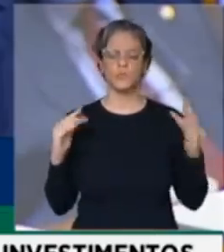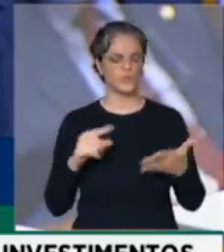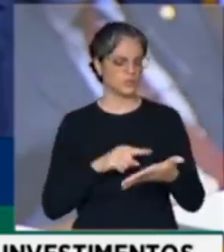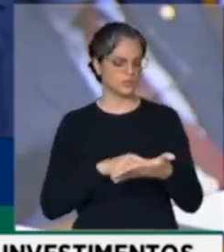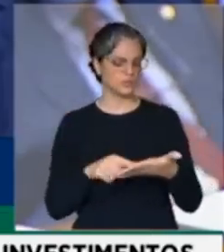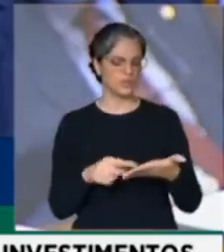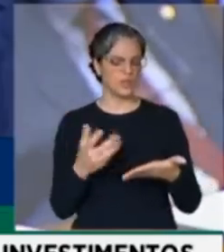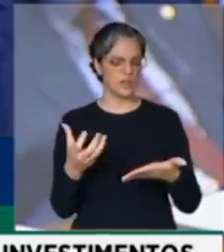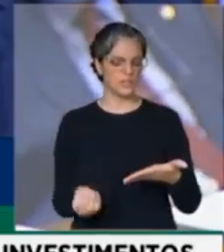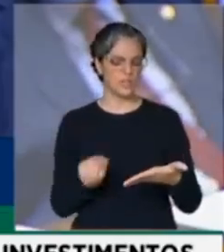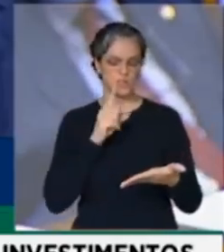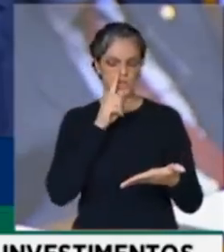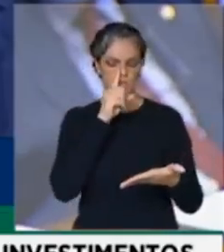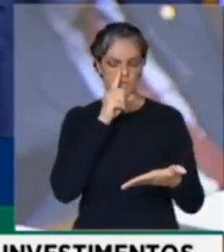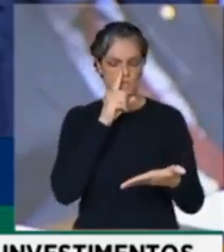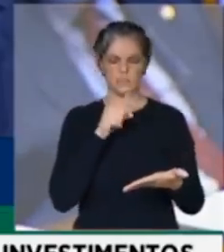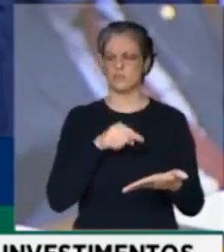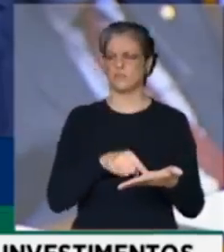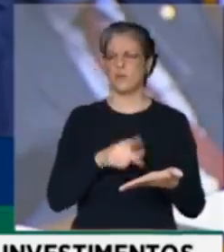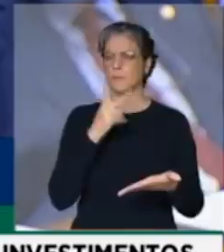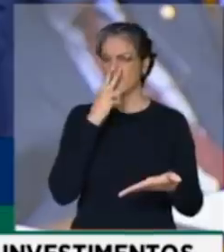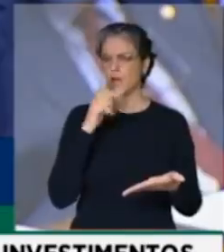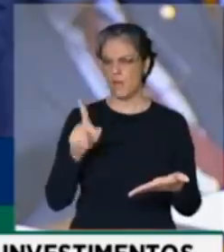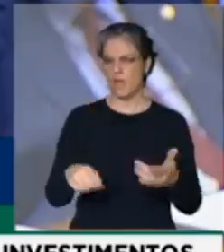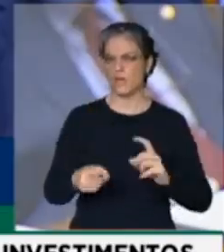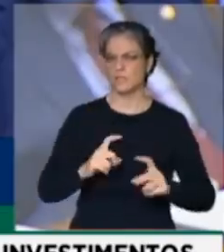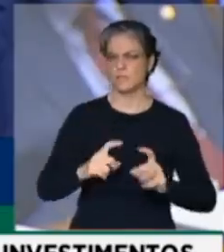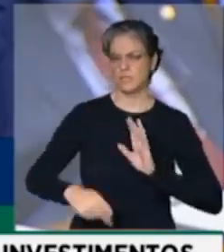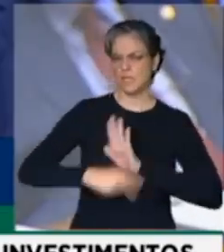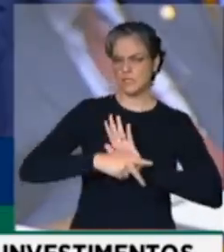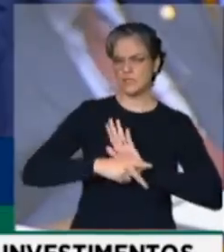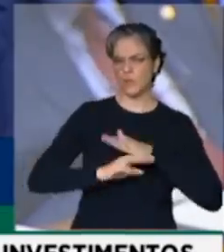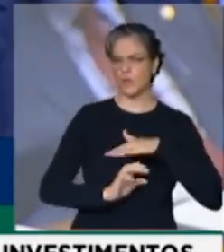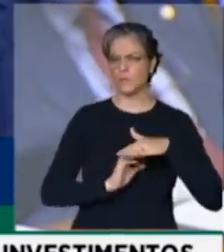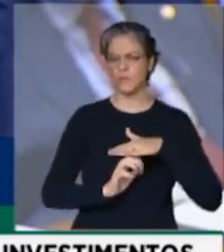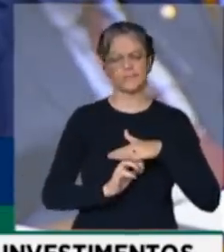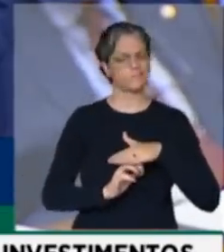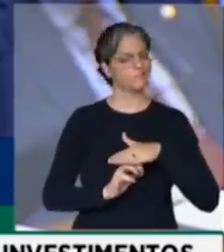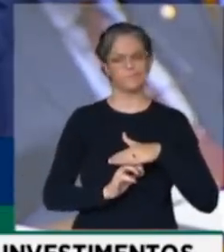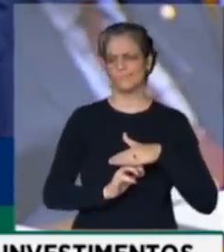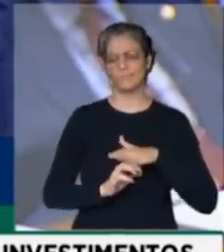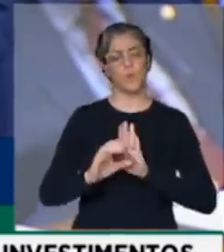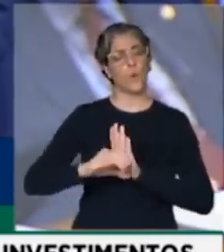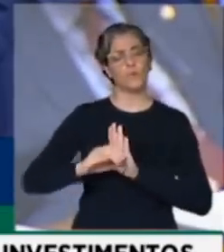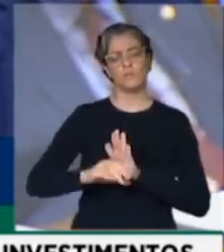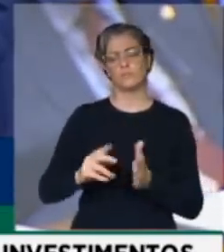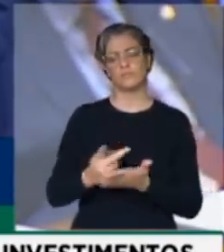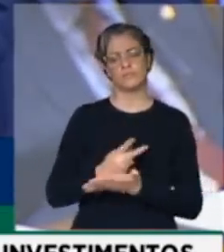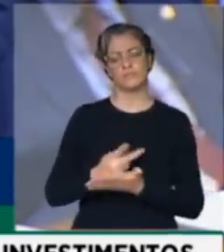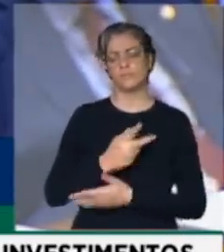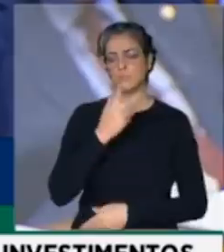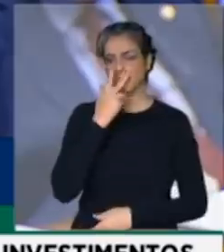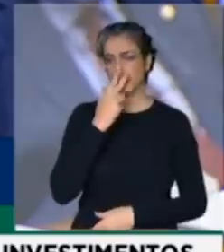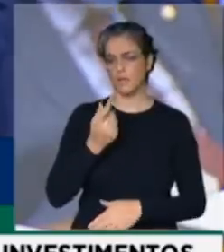toma os riscos como se fosse administrador da empresa, né? Ou seja, a própria definição de investidor anjo é alguém que financia